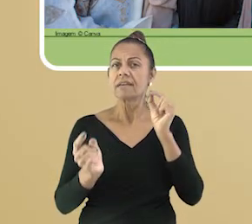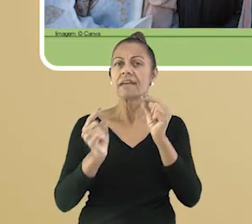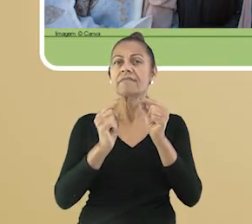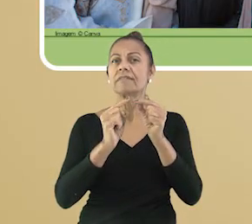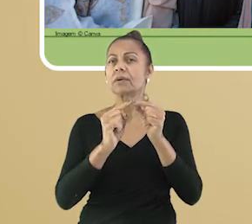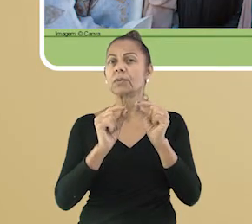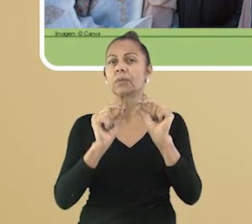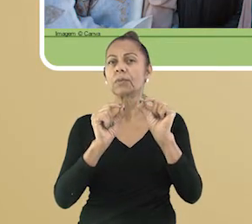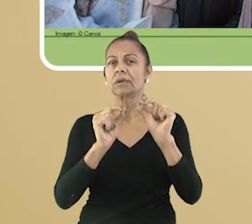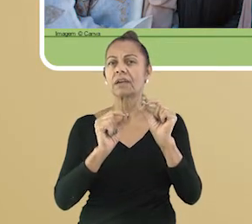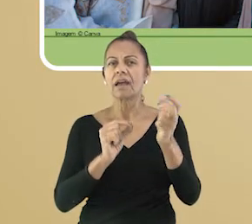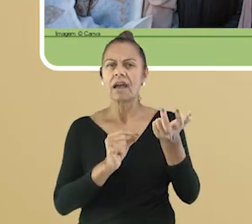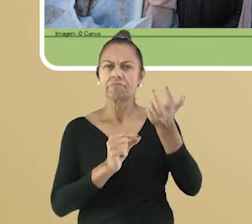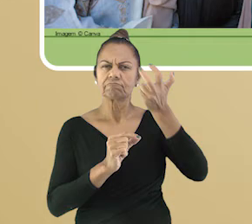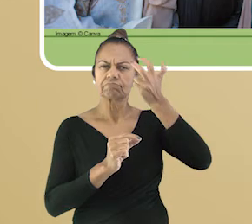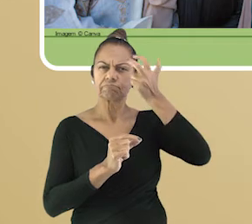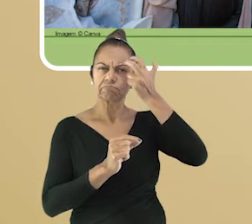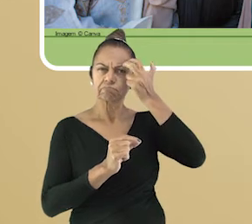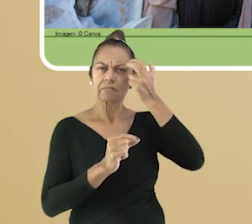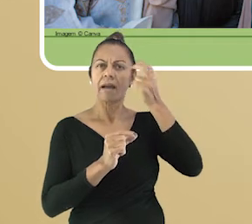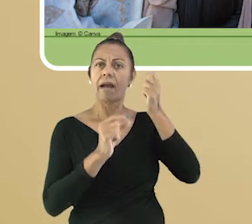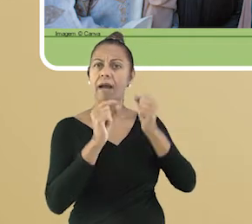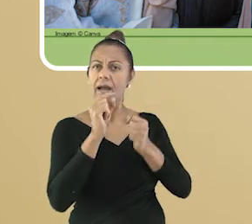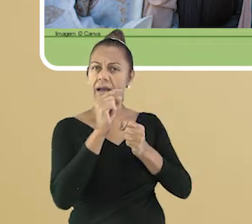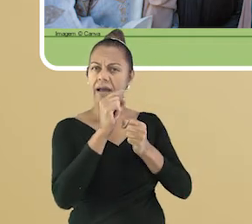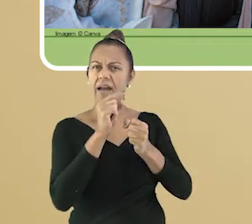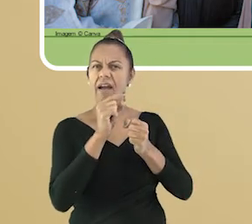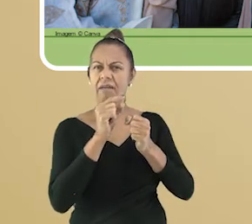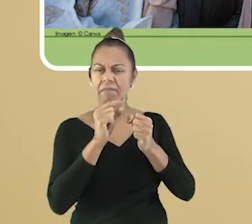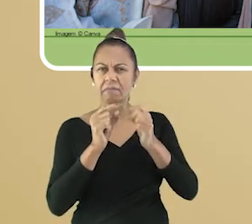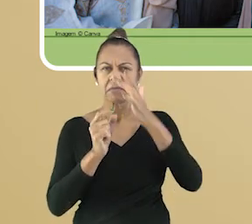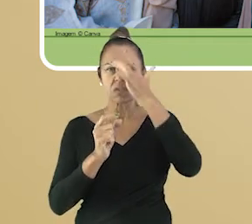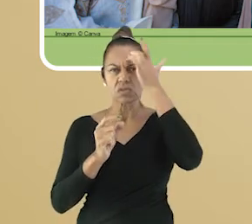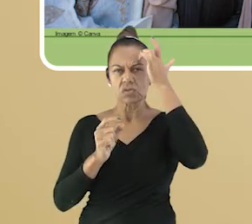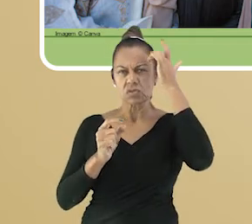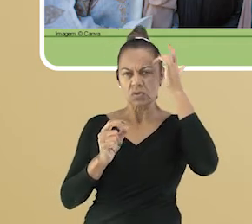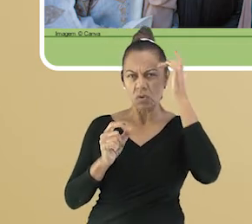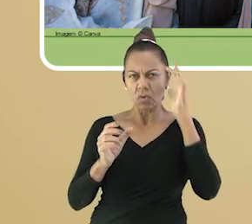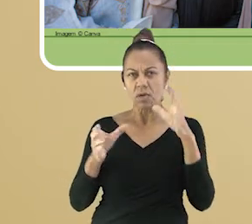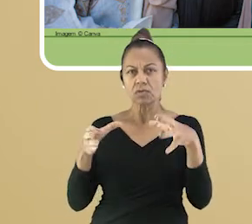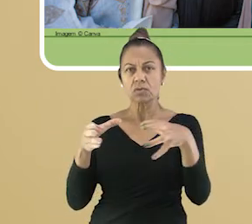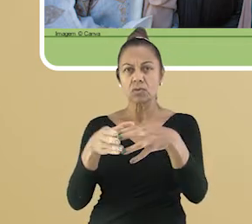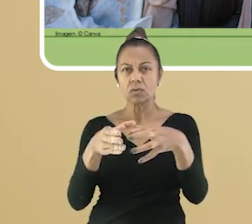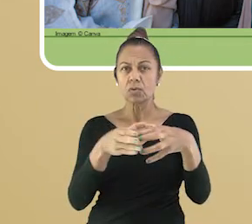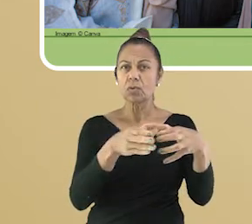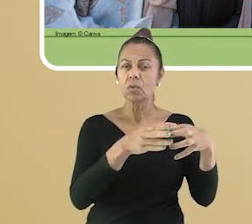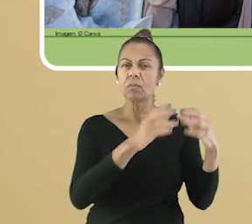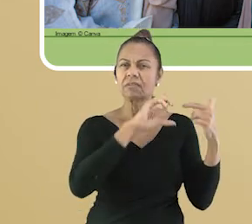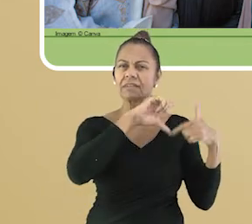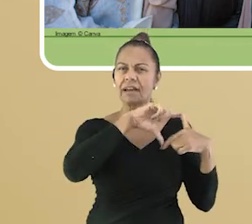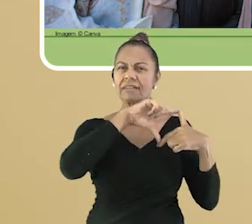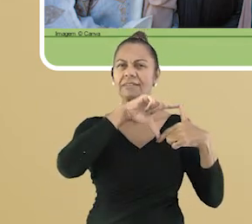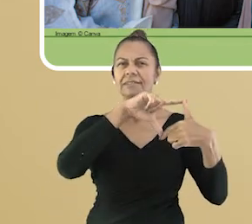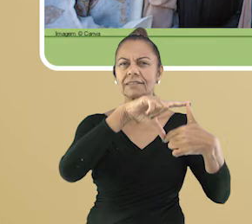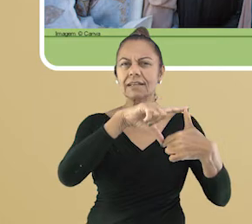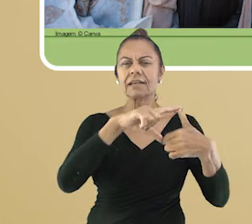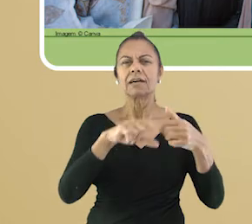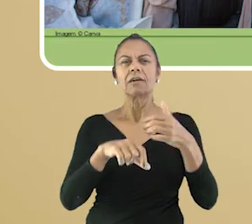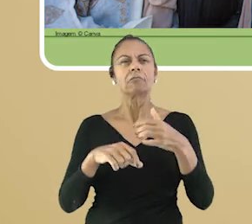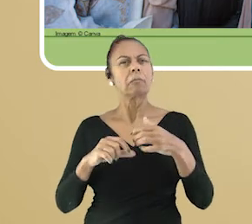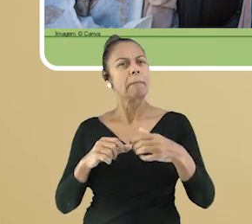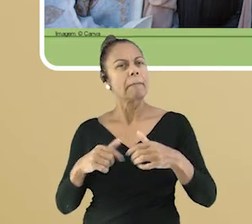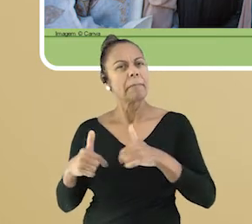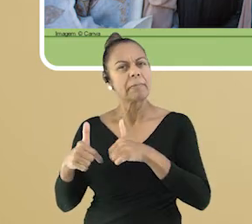cultural, tem a ver com a cultura, que é o conjunto de saberes, tradições, práticas, crenças, entre